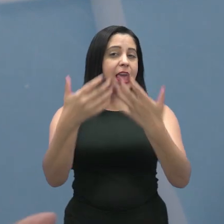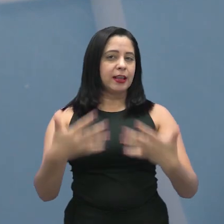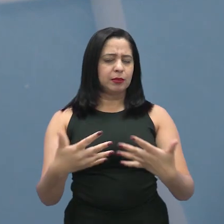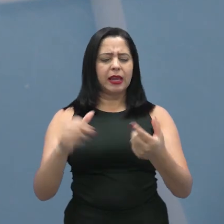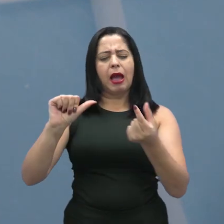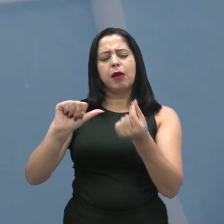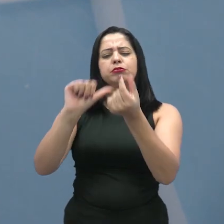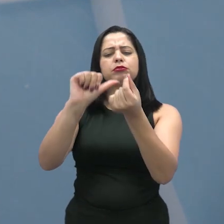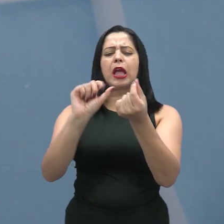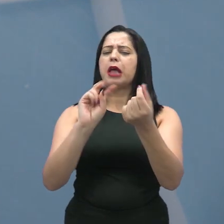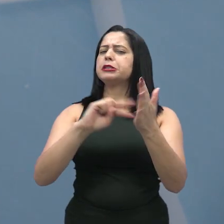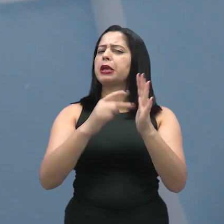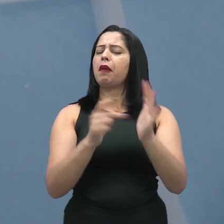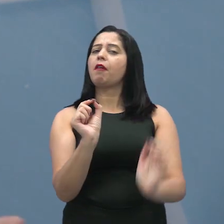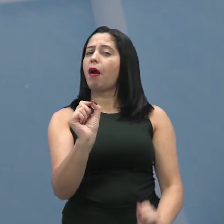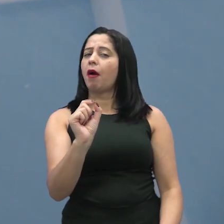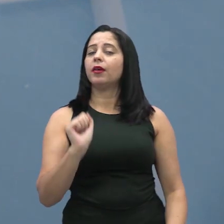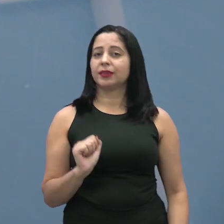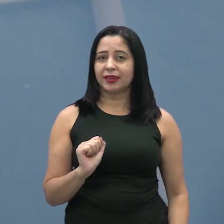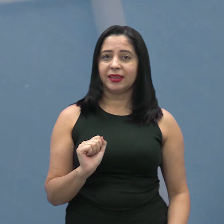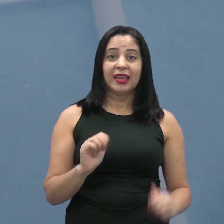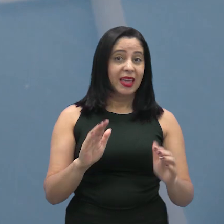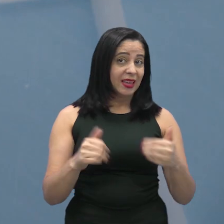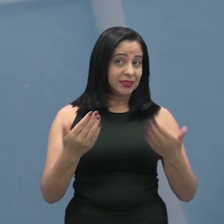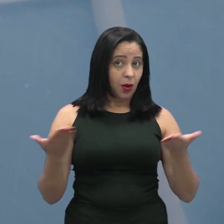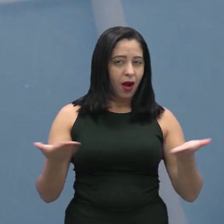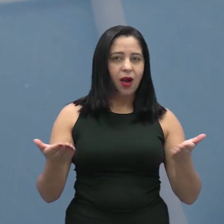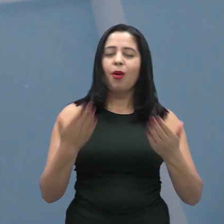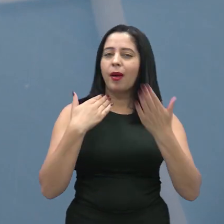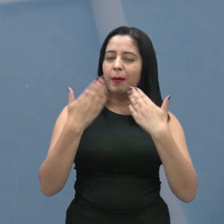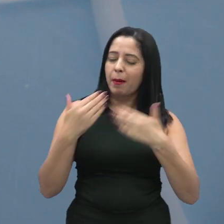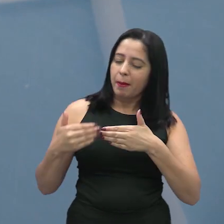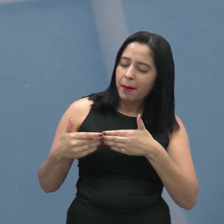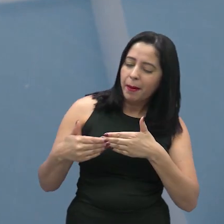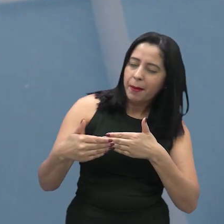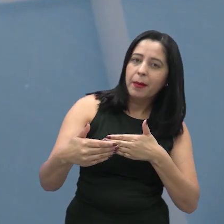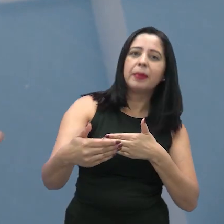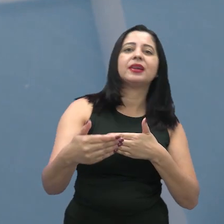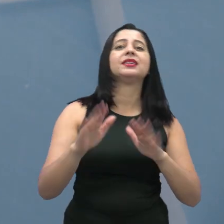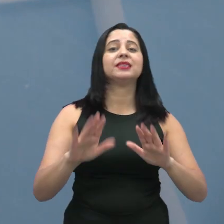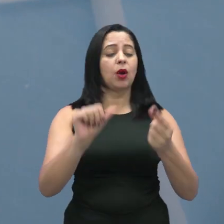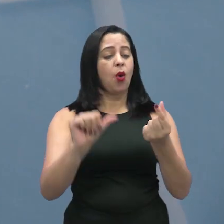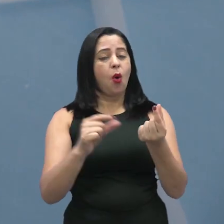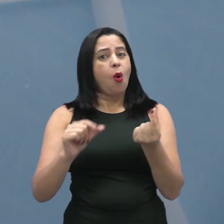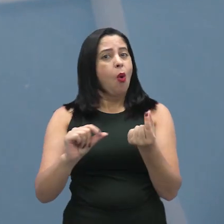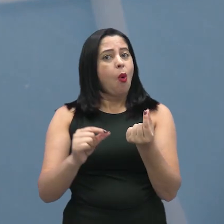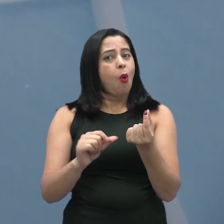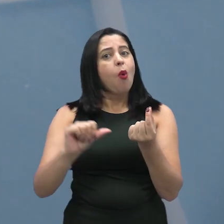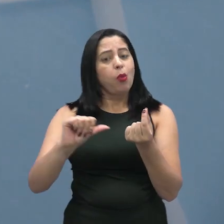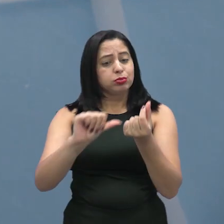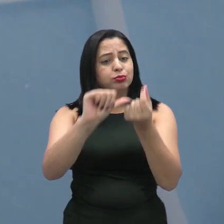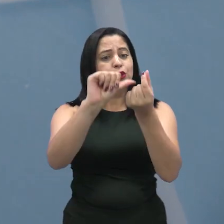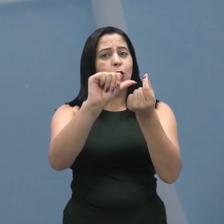é essa classe média e a gente está discorrendo aí ao longo do programa o que essa classe média deseja